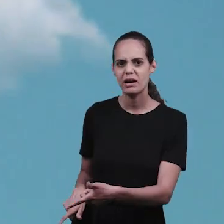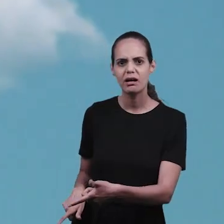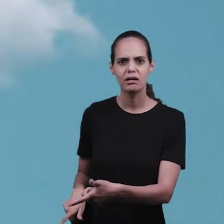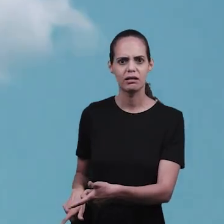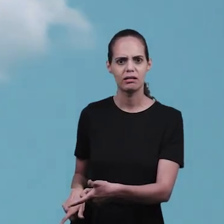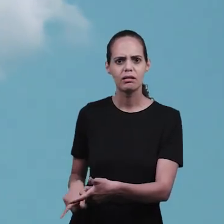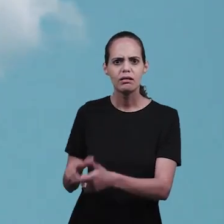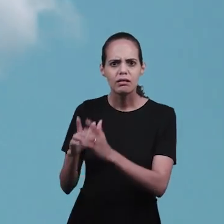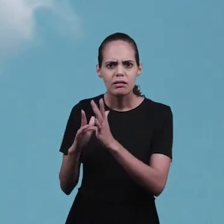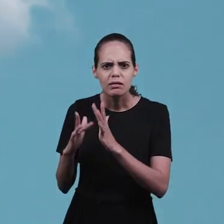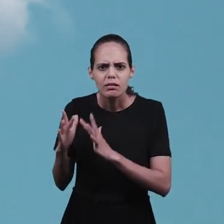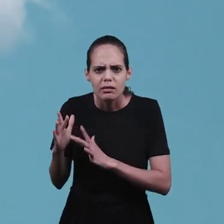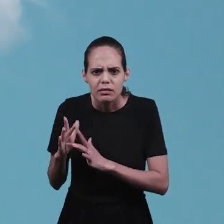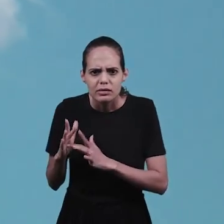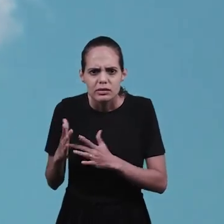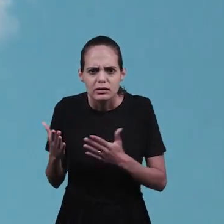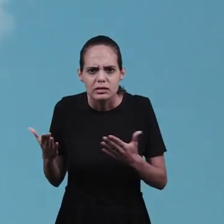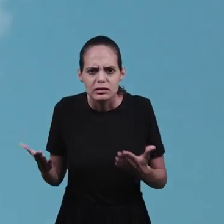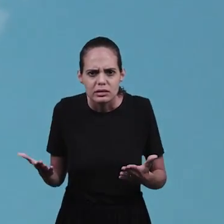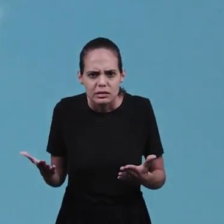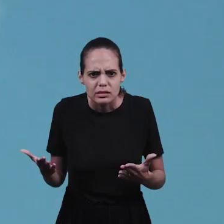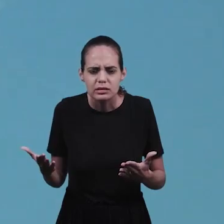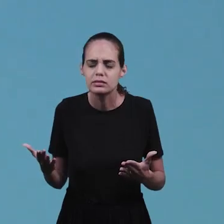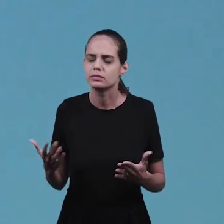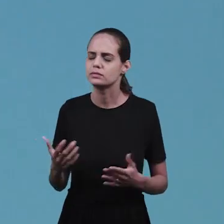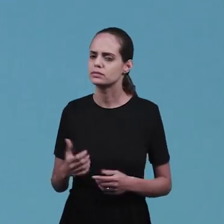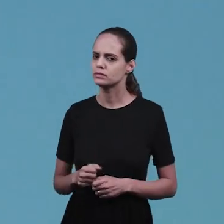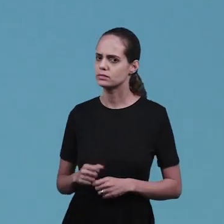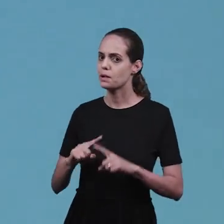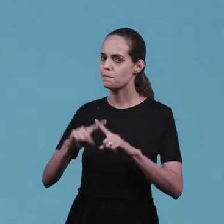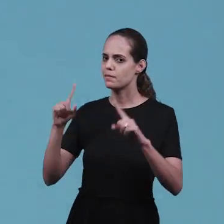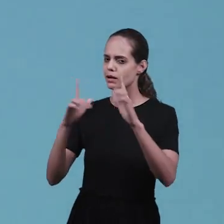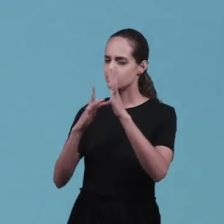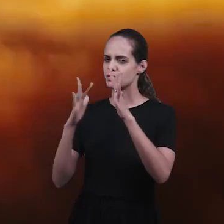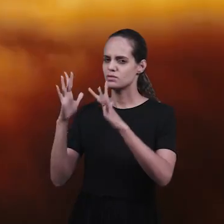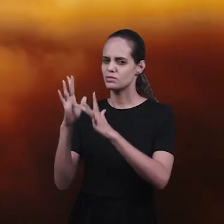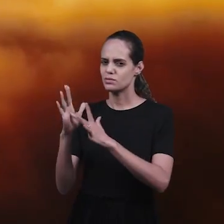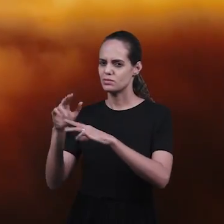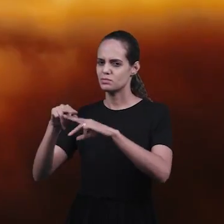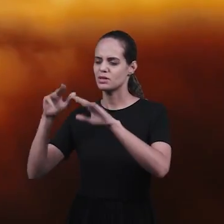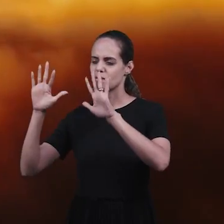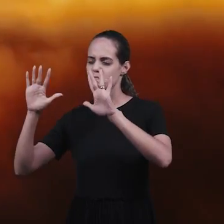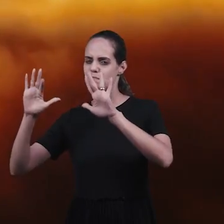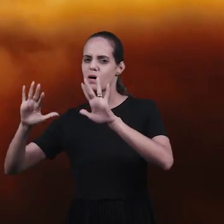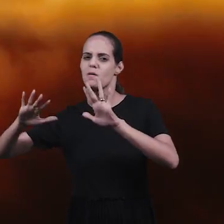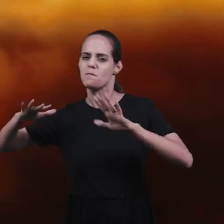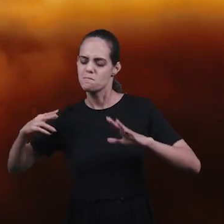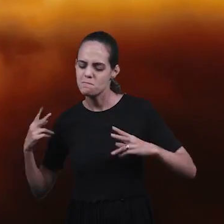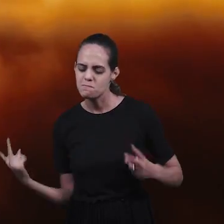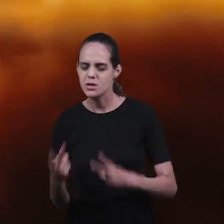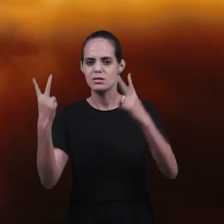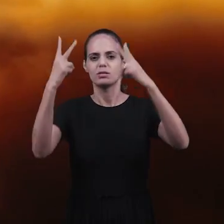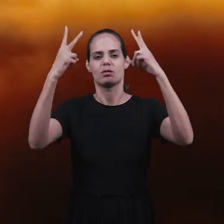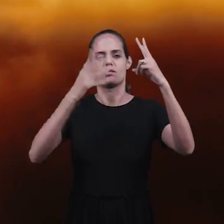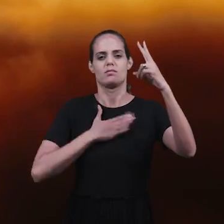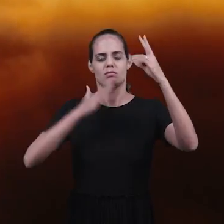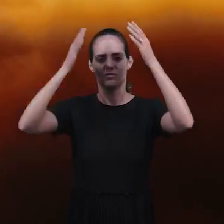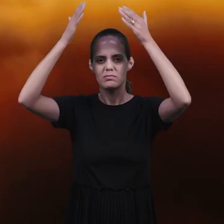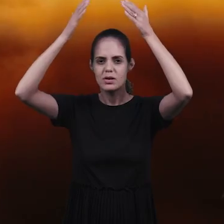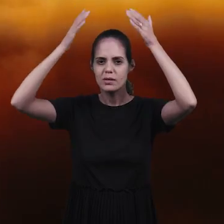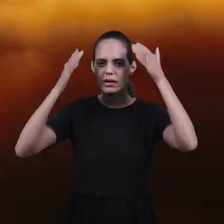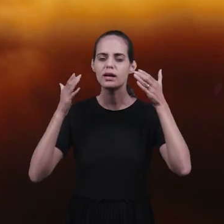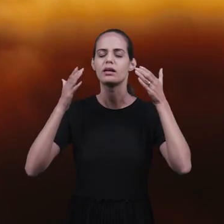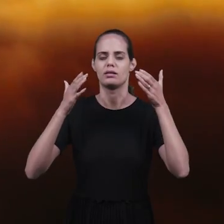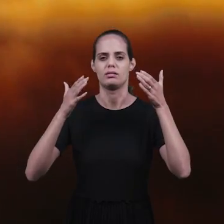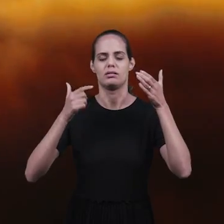Senhor, mas gostoso vem o dia da vitória do meu Rei e por sua imensa graça